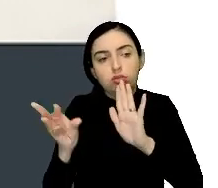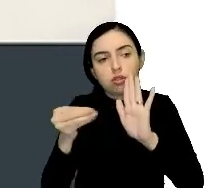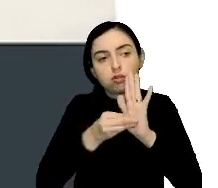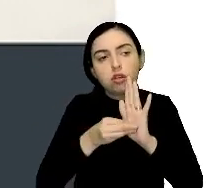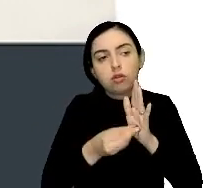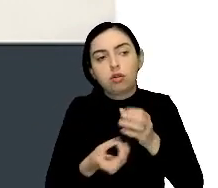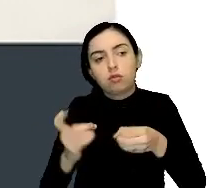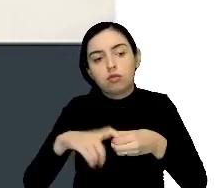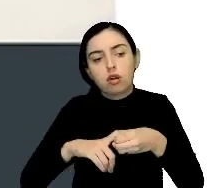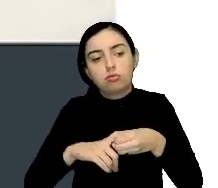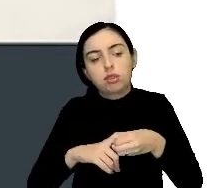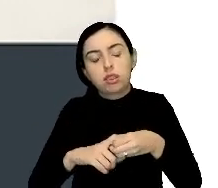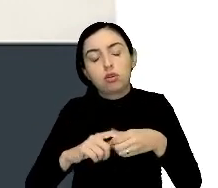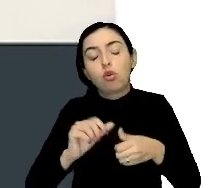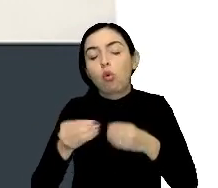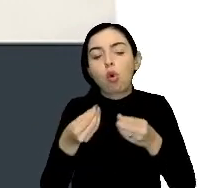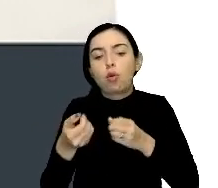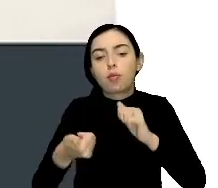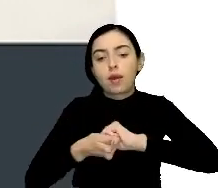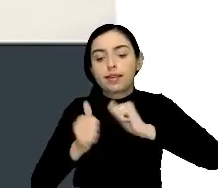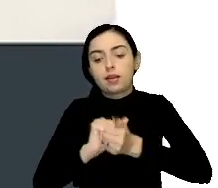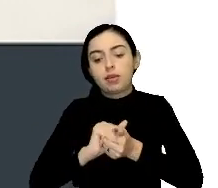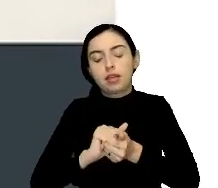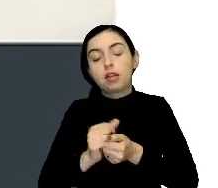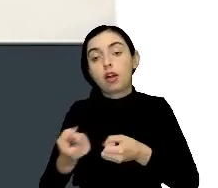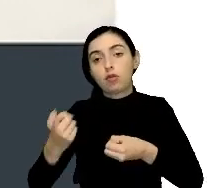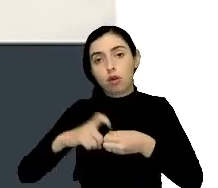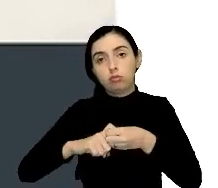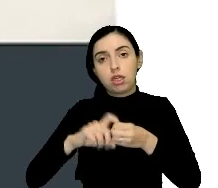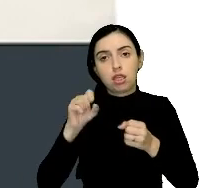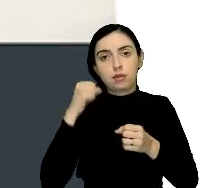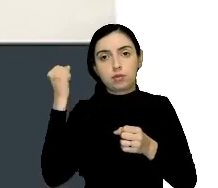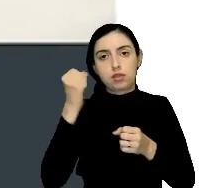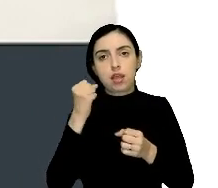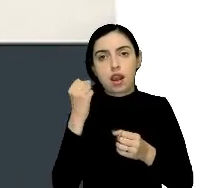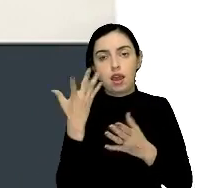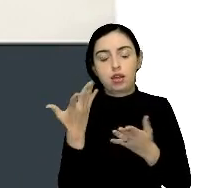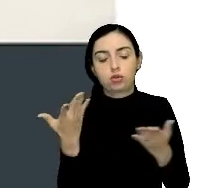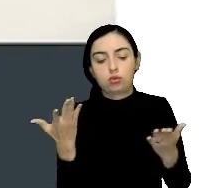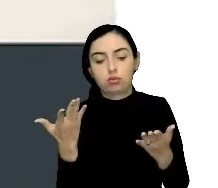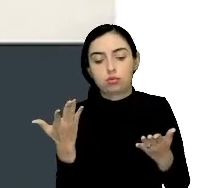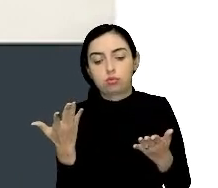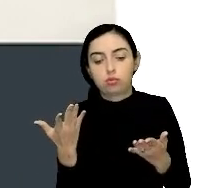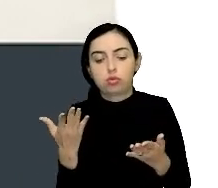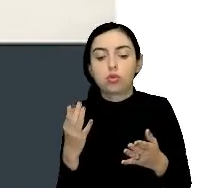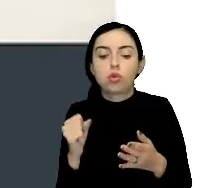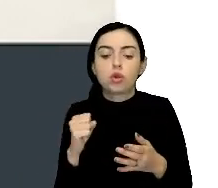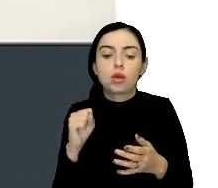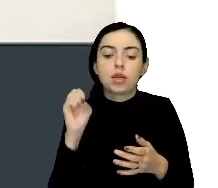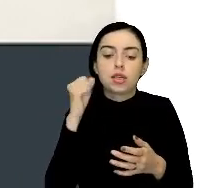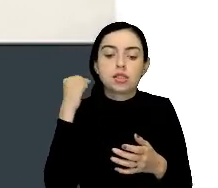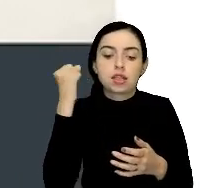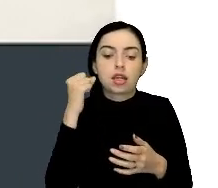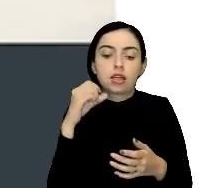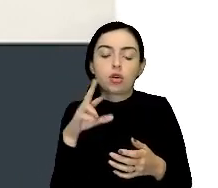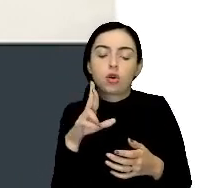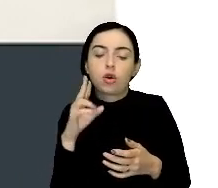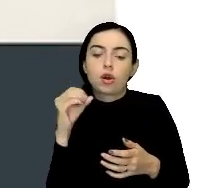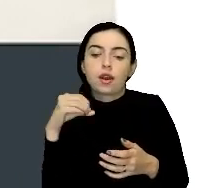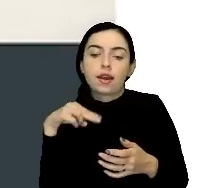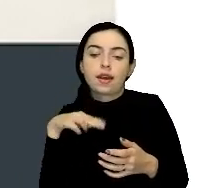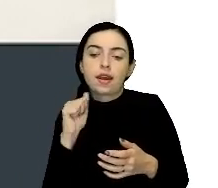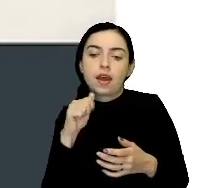como substitutivo. E ao voltar ao Senado como substitutivo, o então senador Ronaldo Caiado pede para retirar de